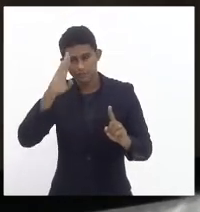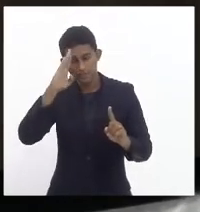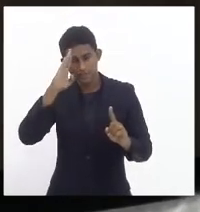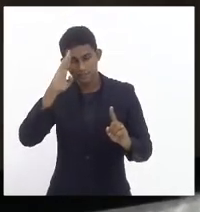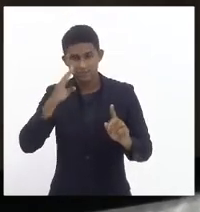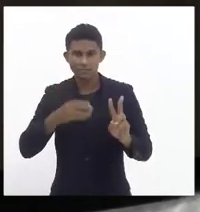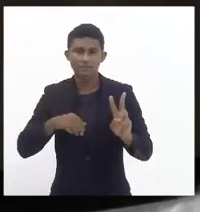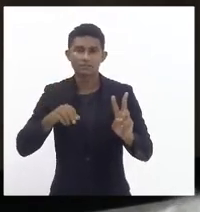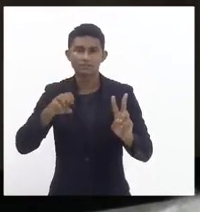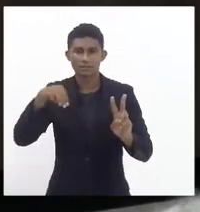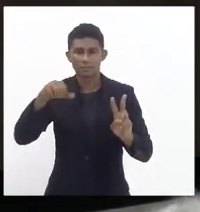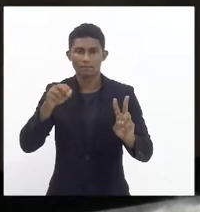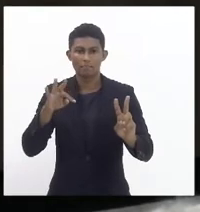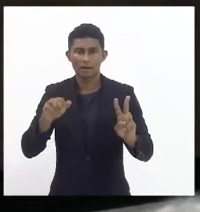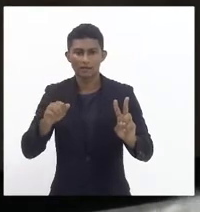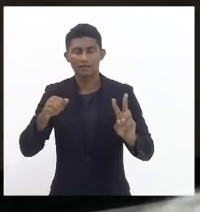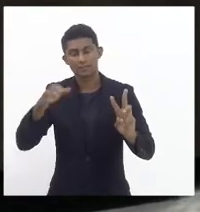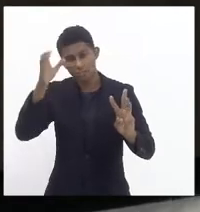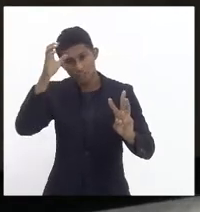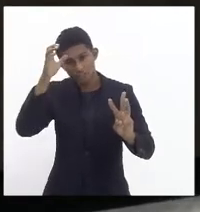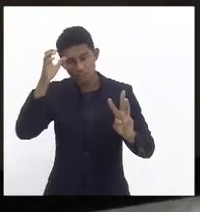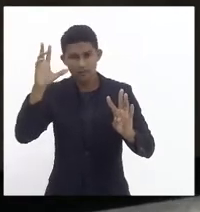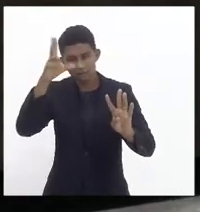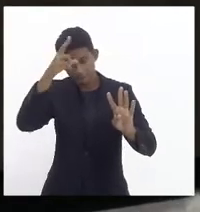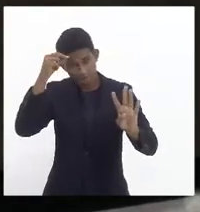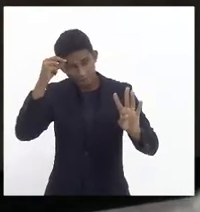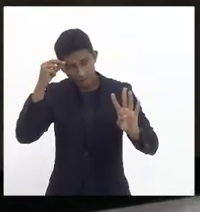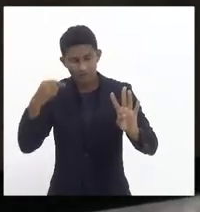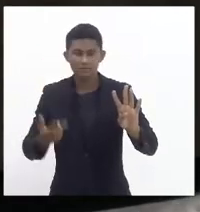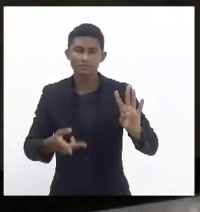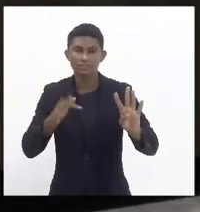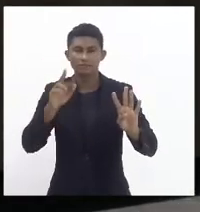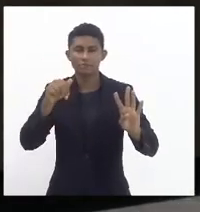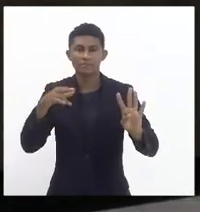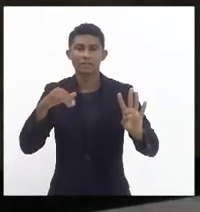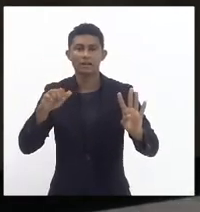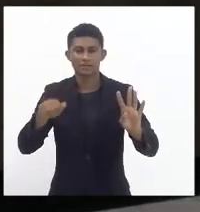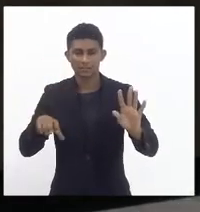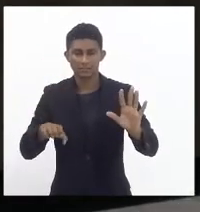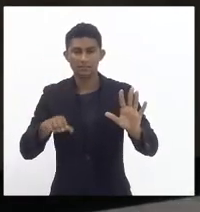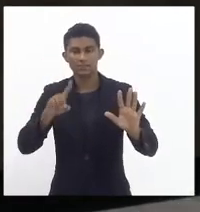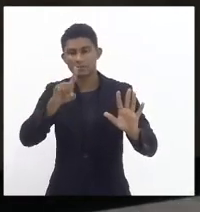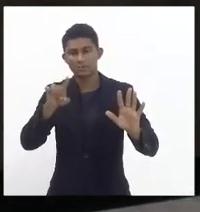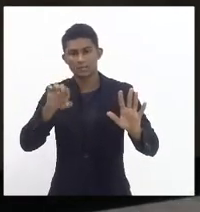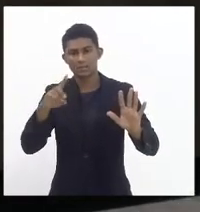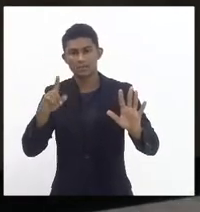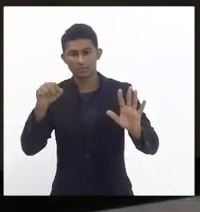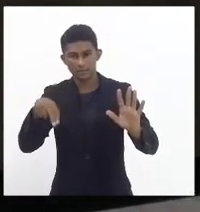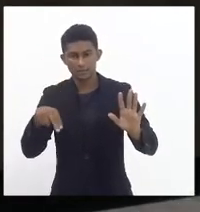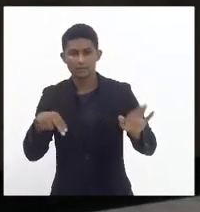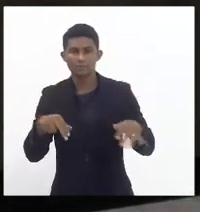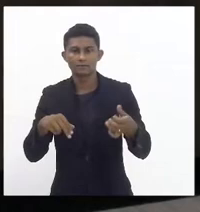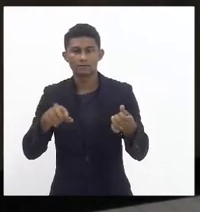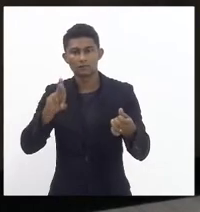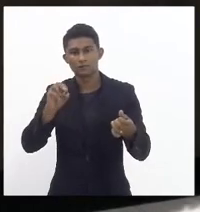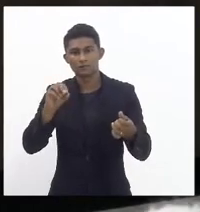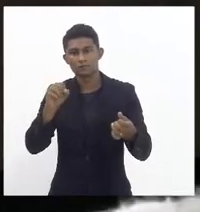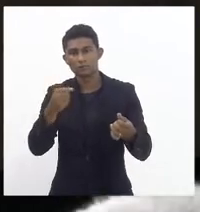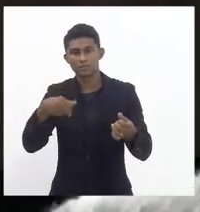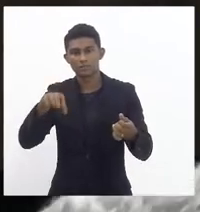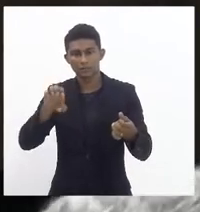Rocha tia Ju enfermeira Rejane Franciane Motta zeidan e Rosane